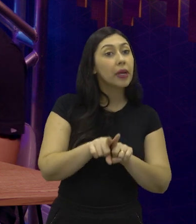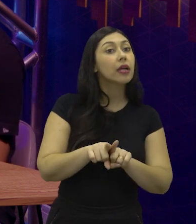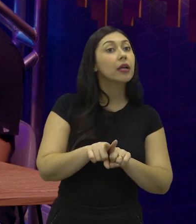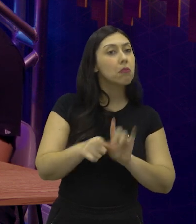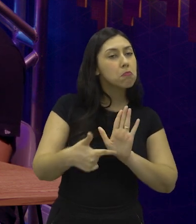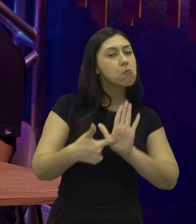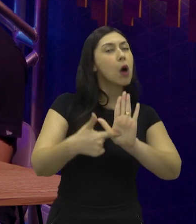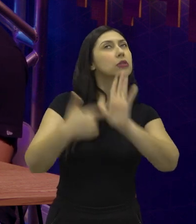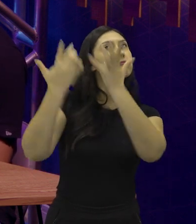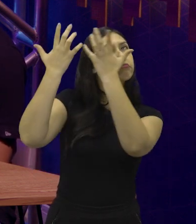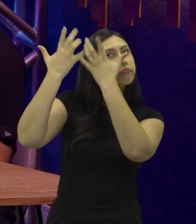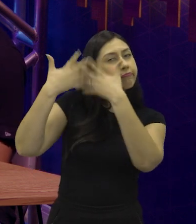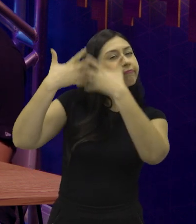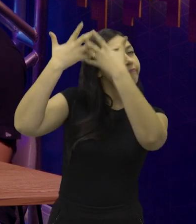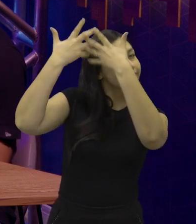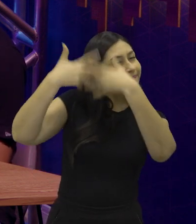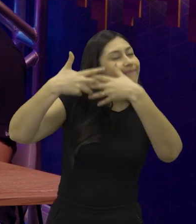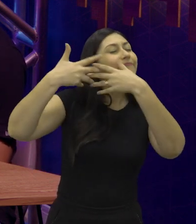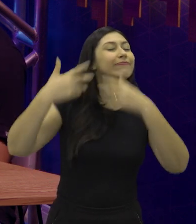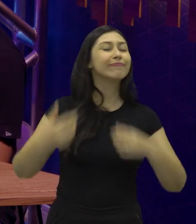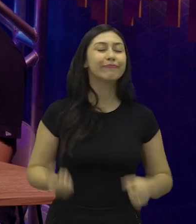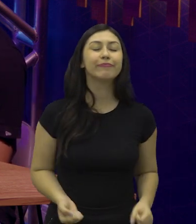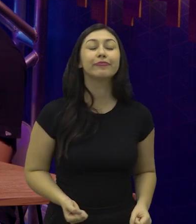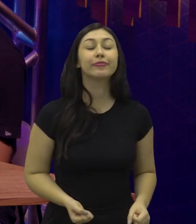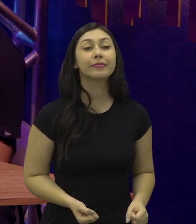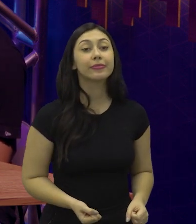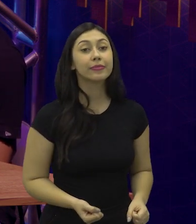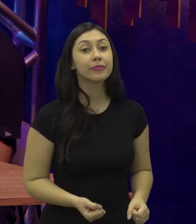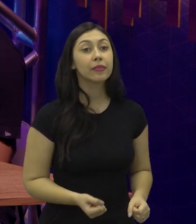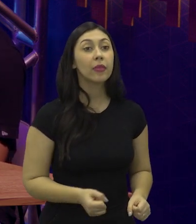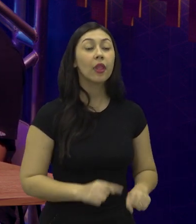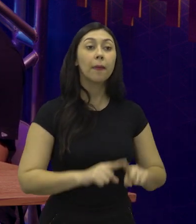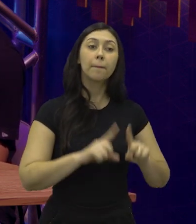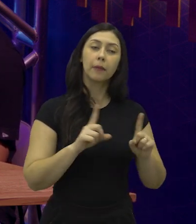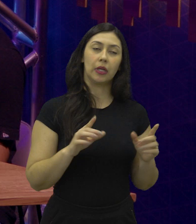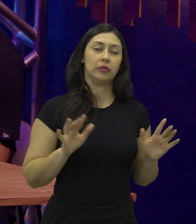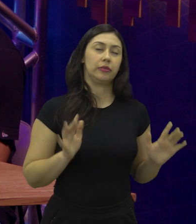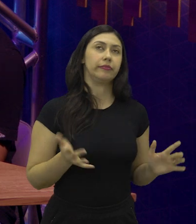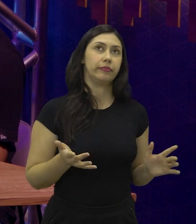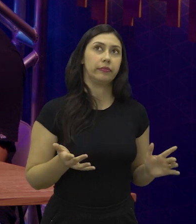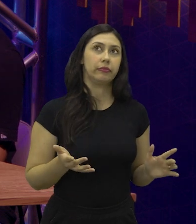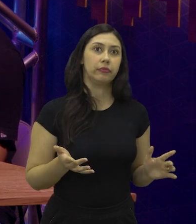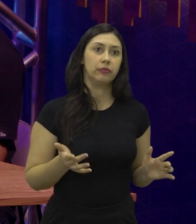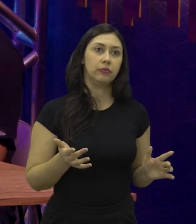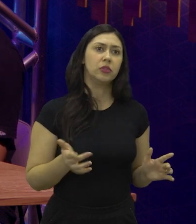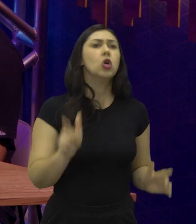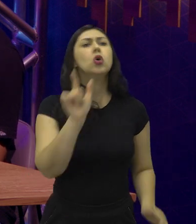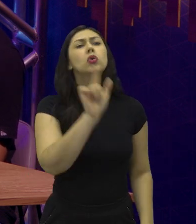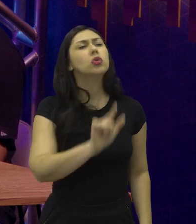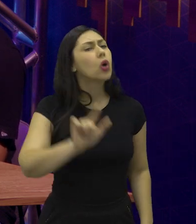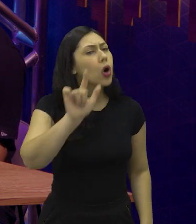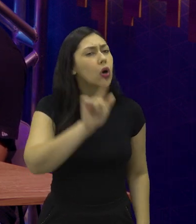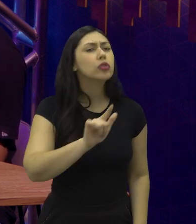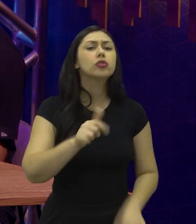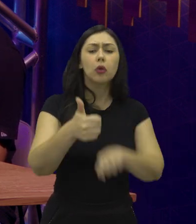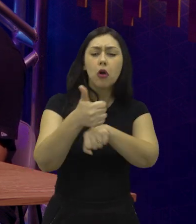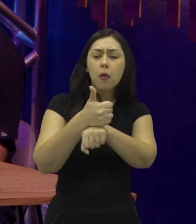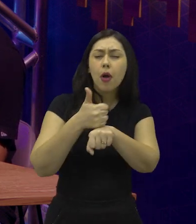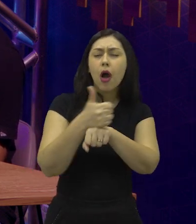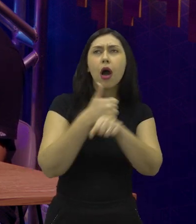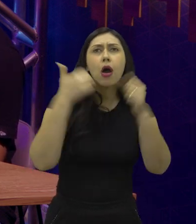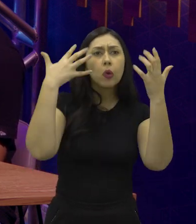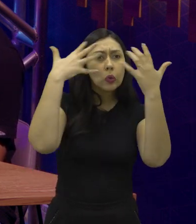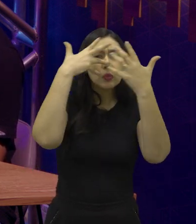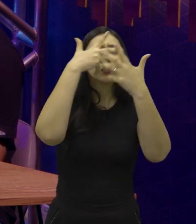da... Exatamente. Então, é muito extenso. E só que, claro, é muito bonito, né, a